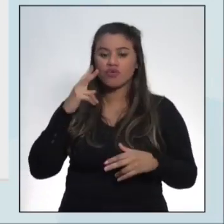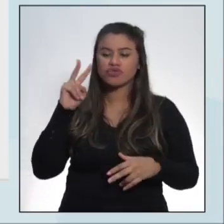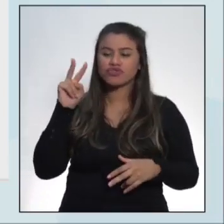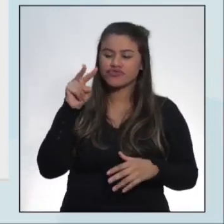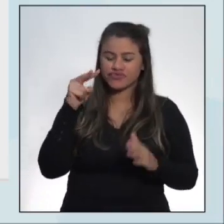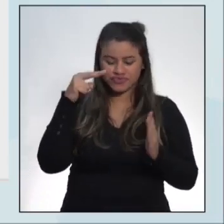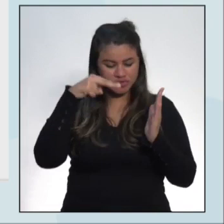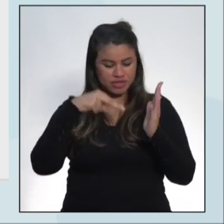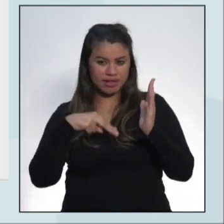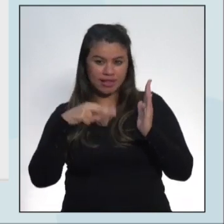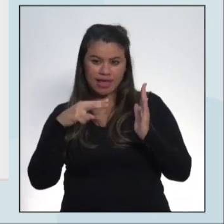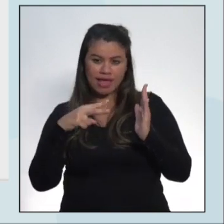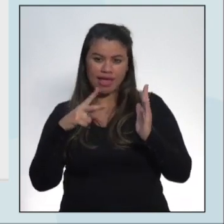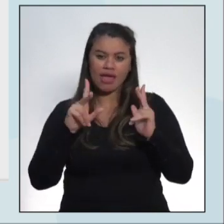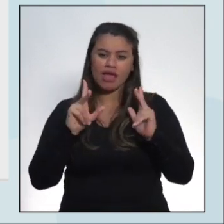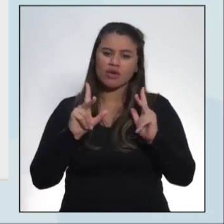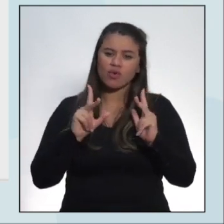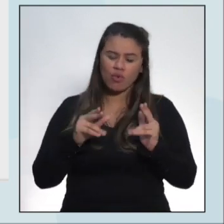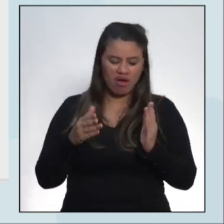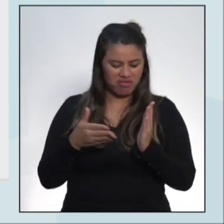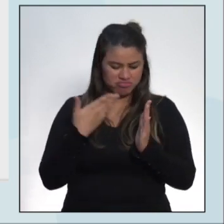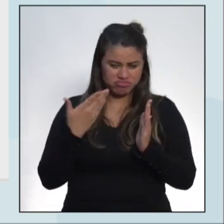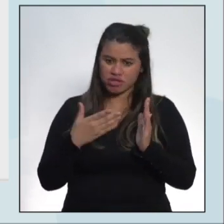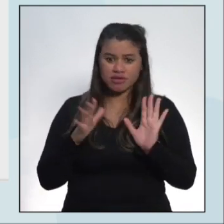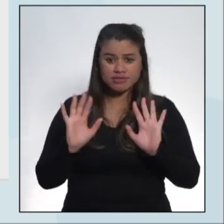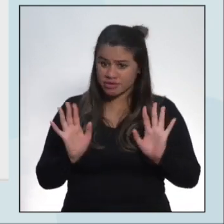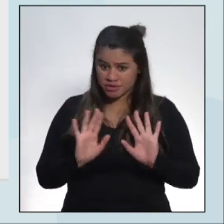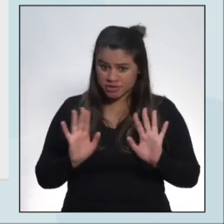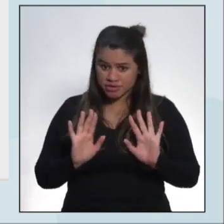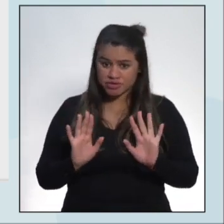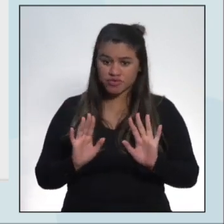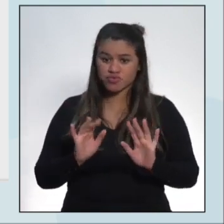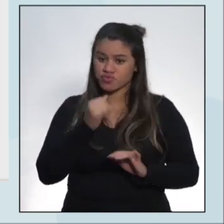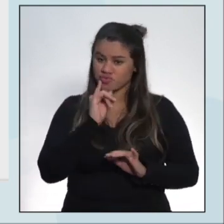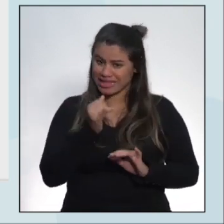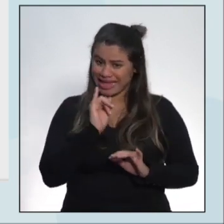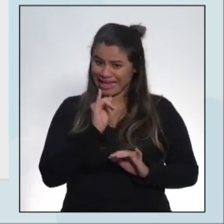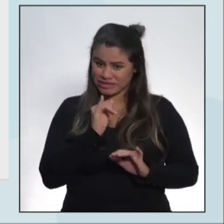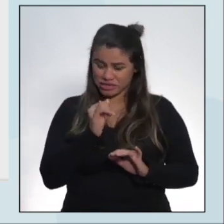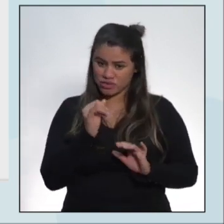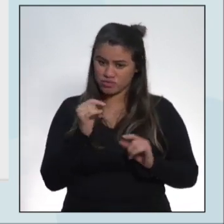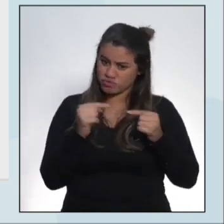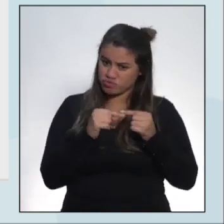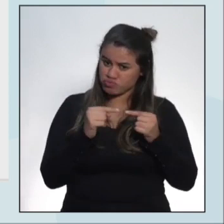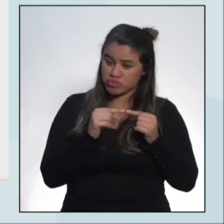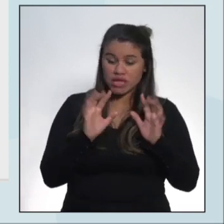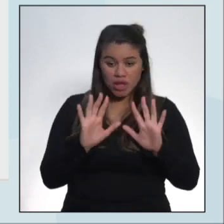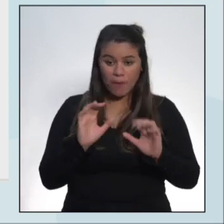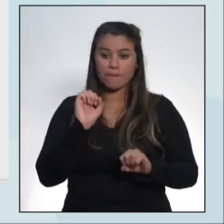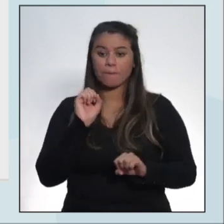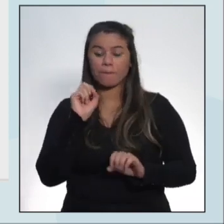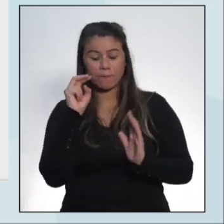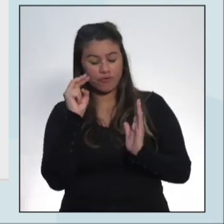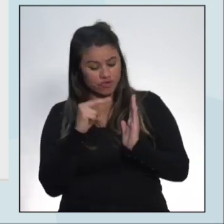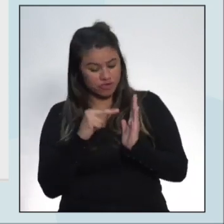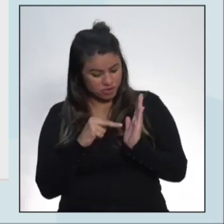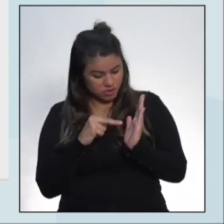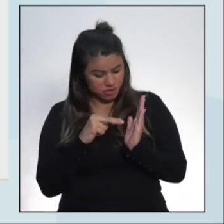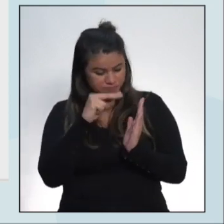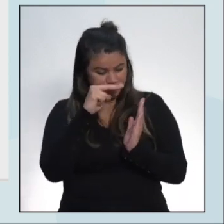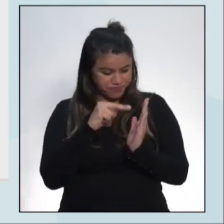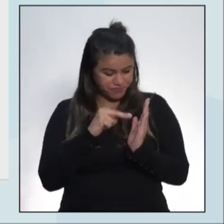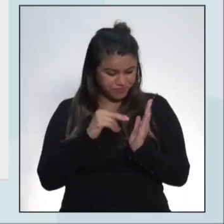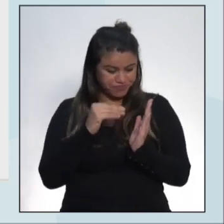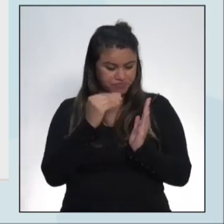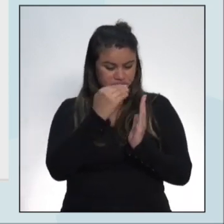como se estivesse lendo um texto qualquer, de narração, eu estou dizendo, né? Você para ler um texto com começo, meio e